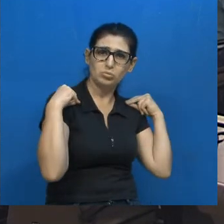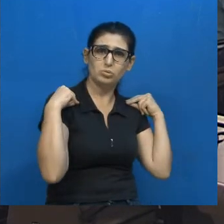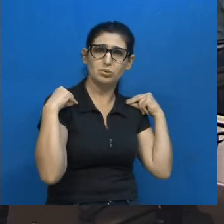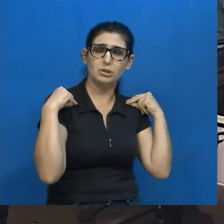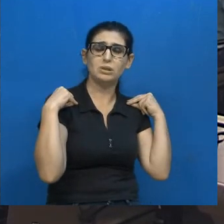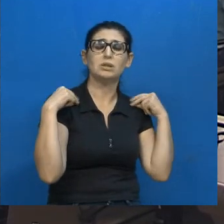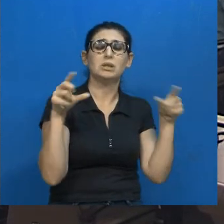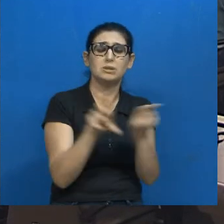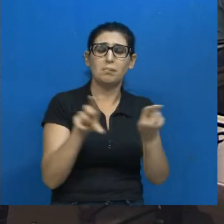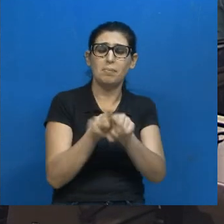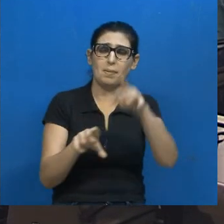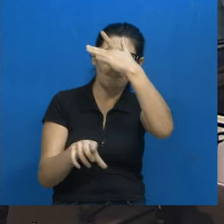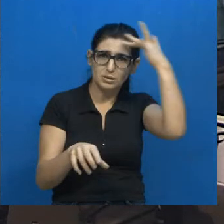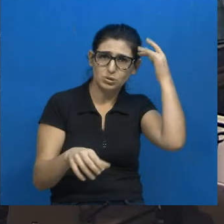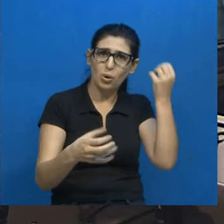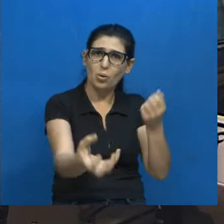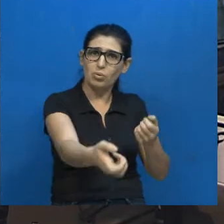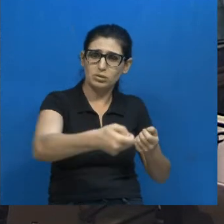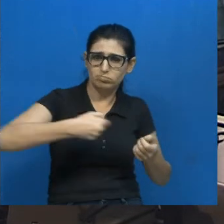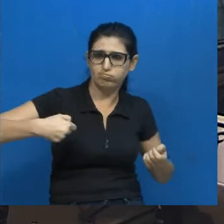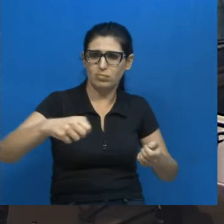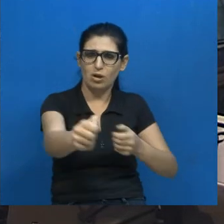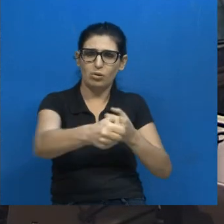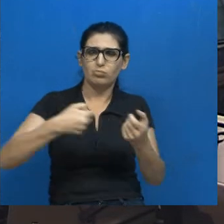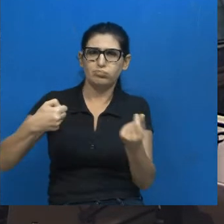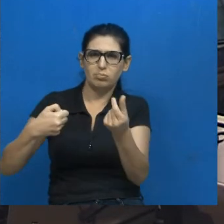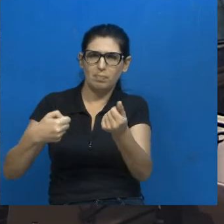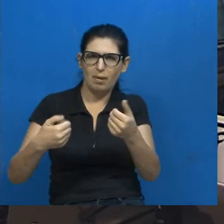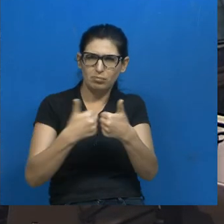cobradores, né? Então, acho que fechou isso. Então,